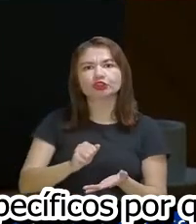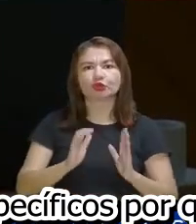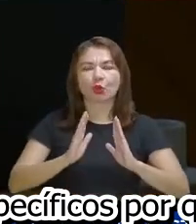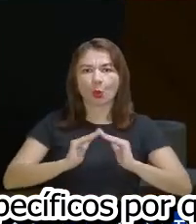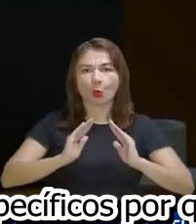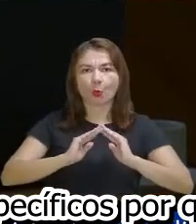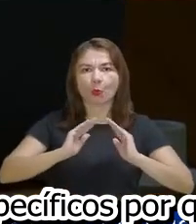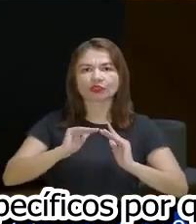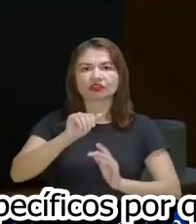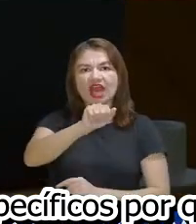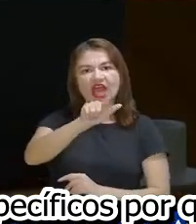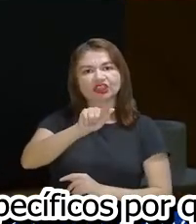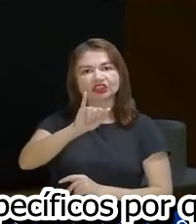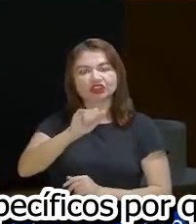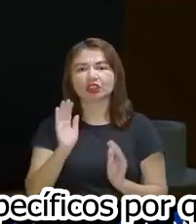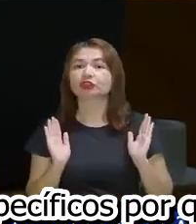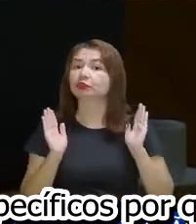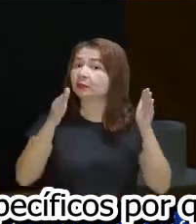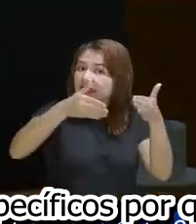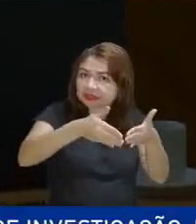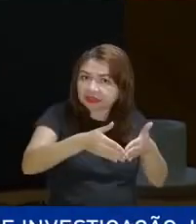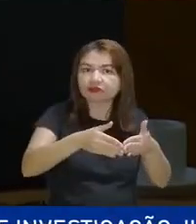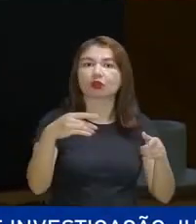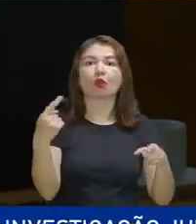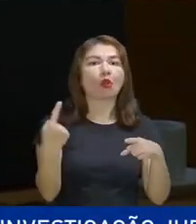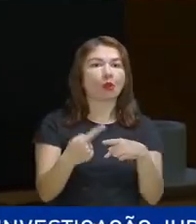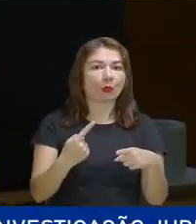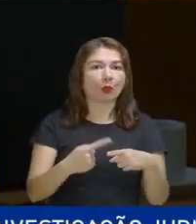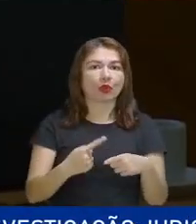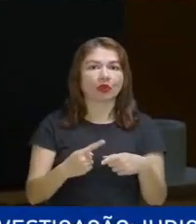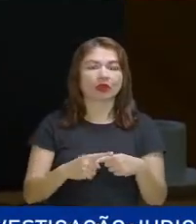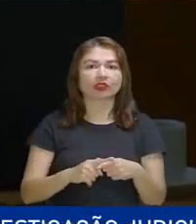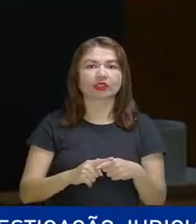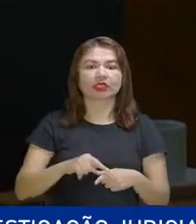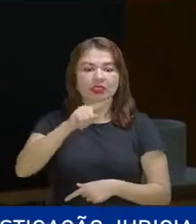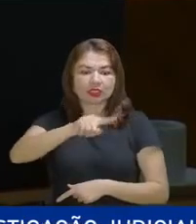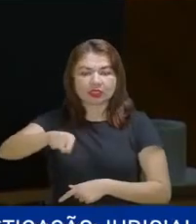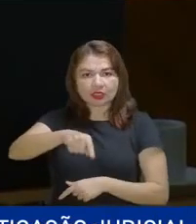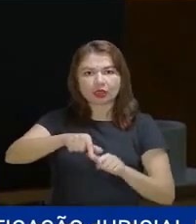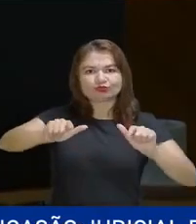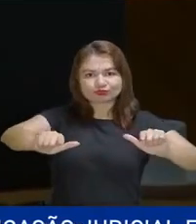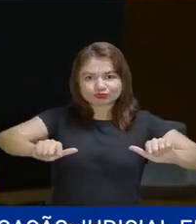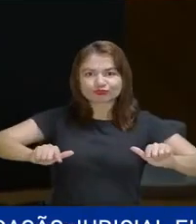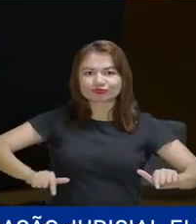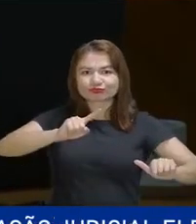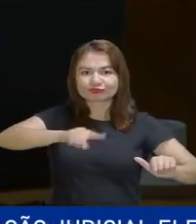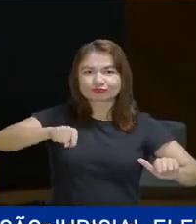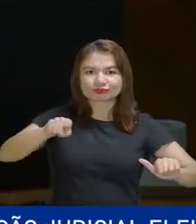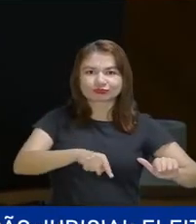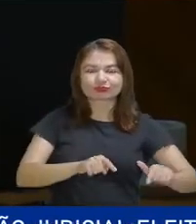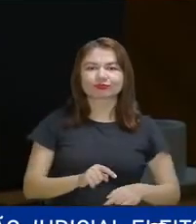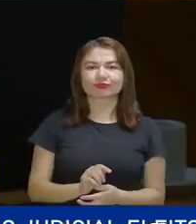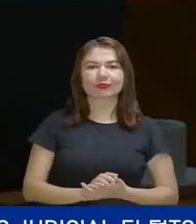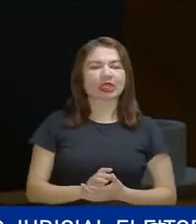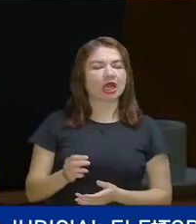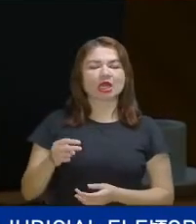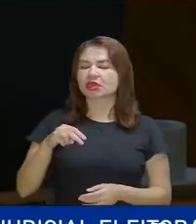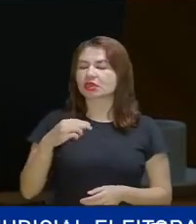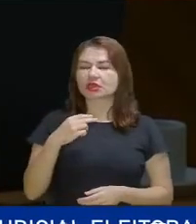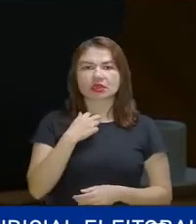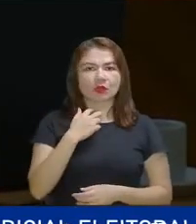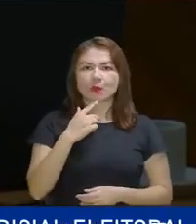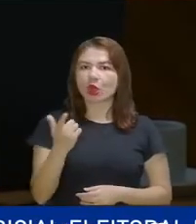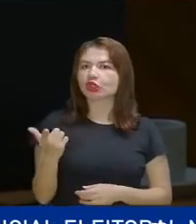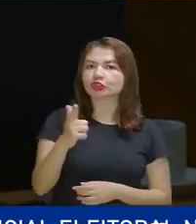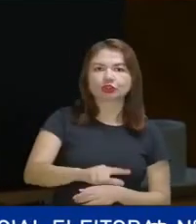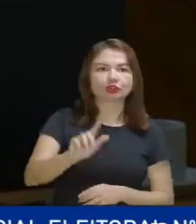pedidos feitos na AGE são específicos, porque ensejam a cassação de registro do diploma e fixação de inelegibilidade, ao passo que na